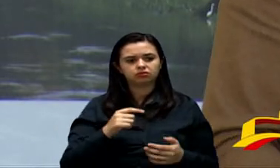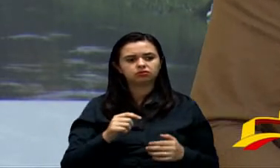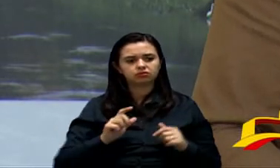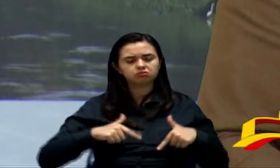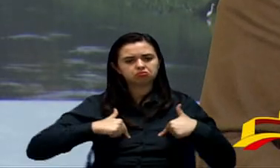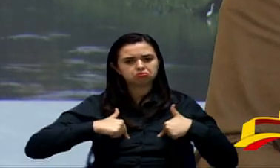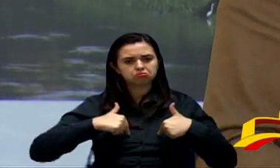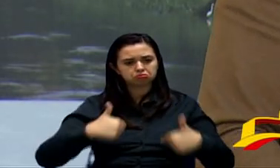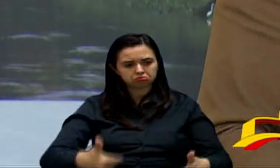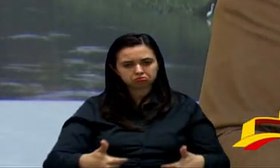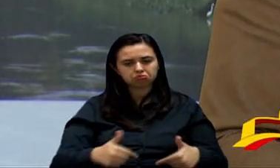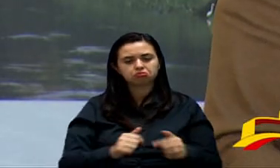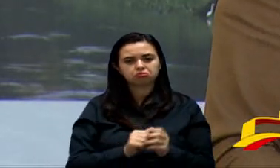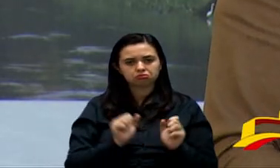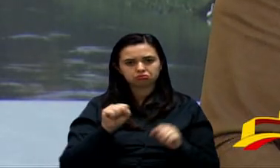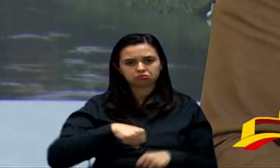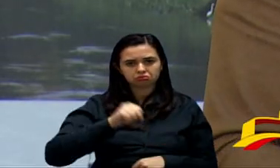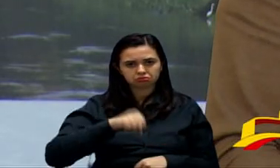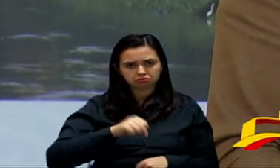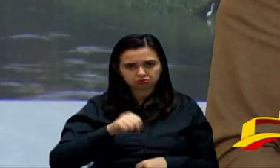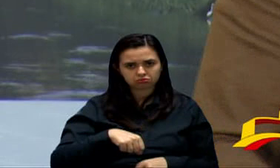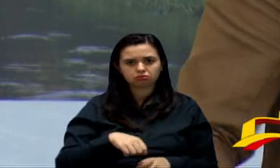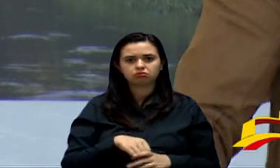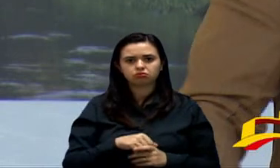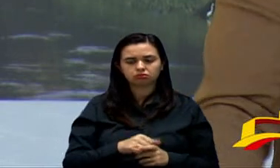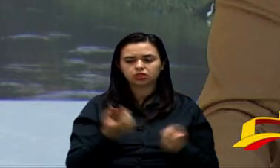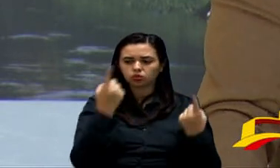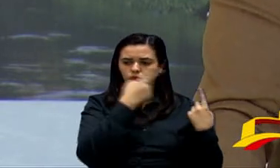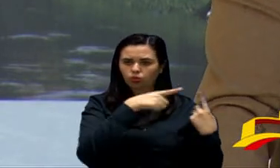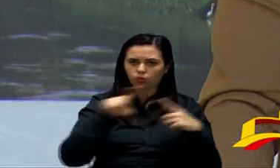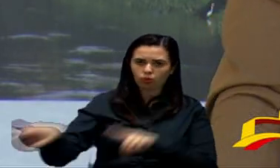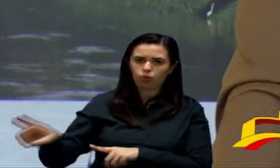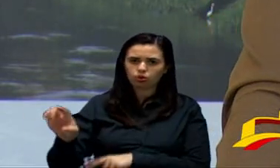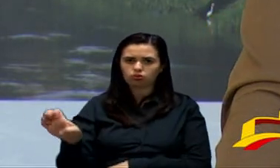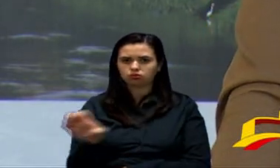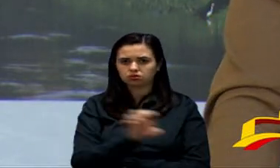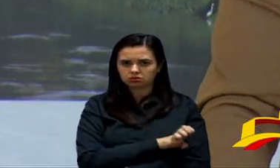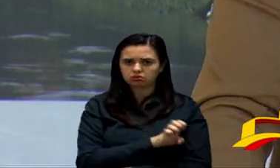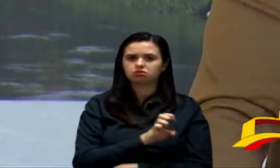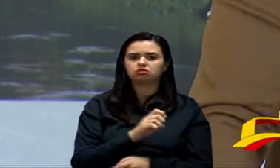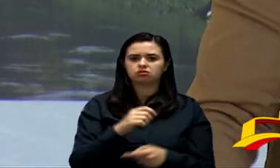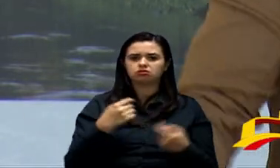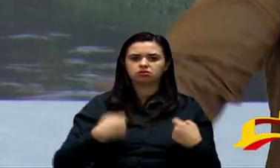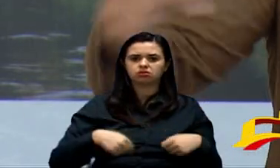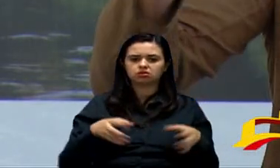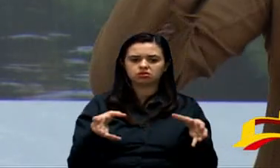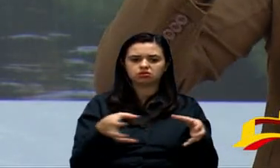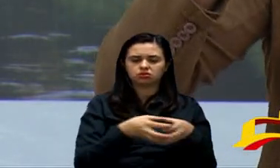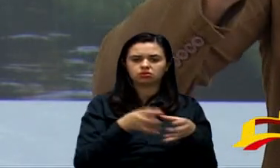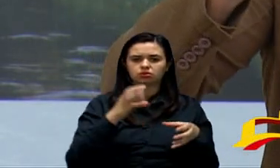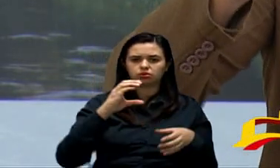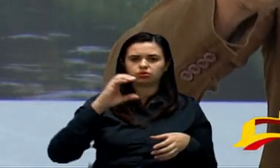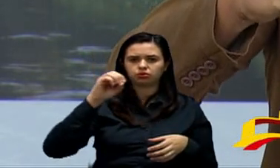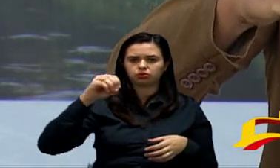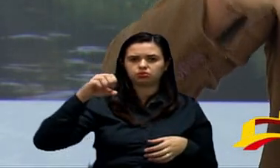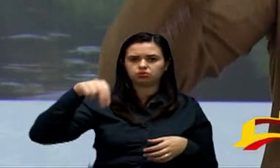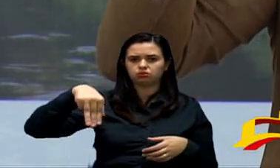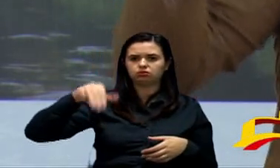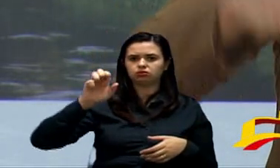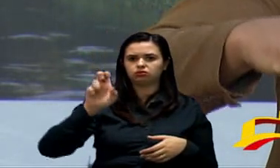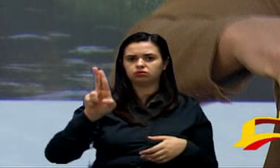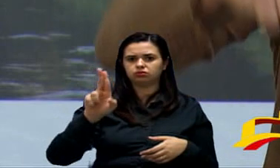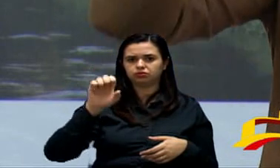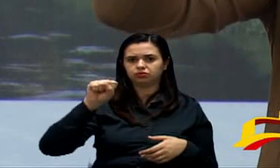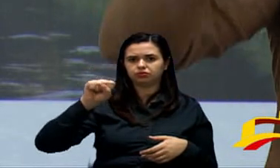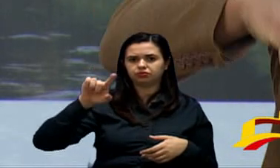ideologia, sim. Fui eleito para ser oposição à extrema esquerda, para ser oposição ao comunismo, para ser oposição ao socialismo, para usar essa tribuna aqui